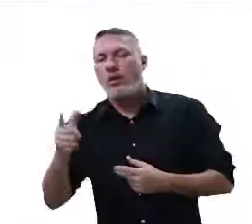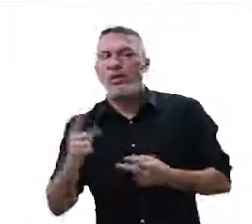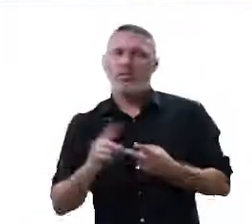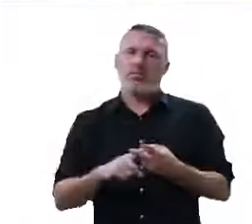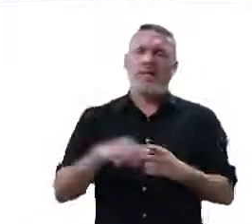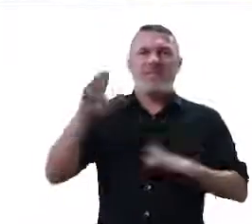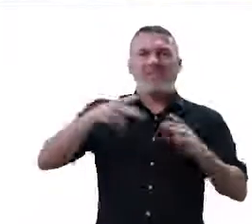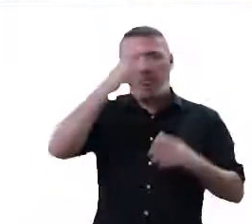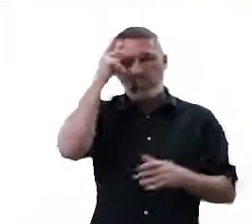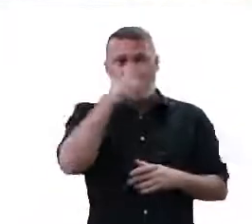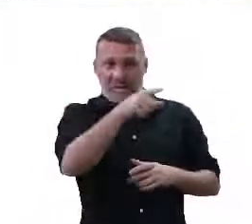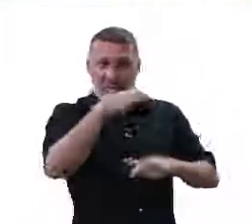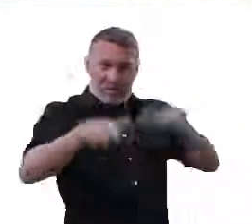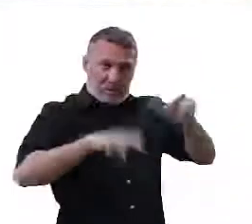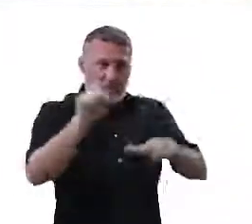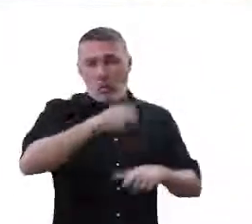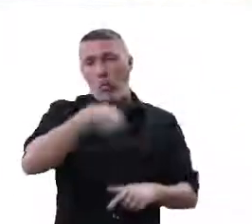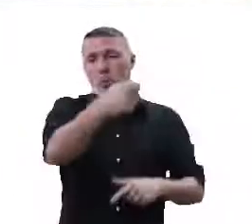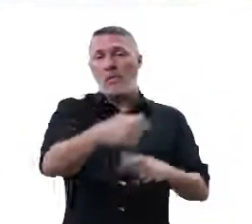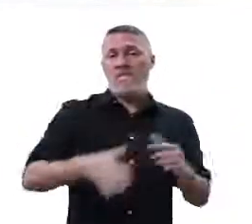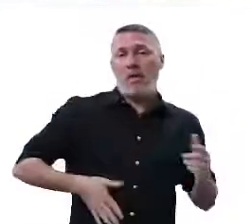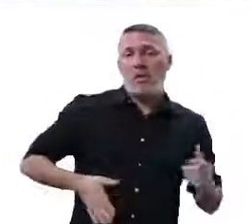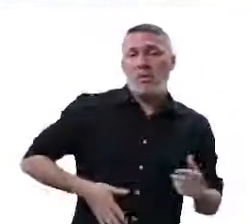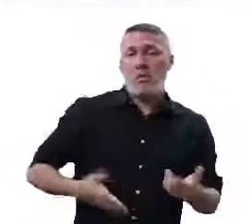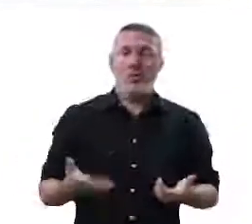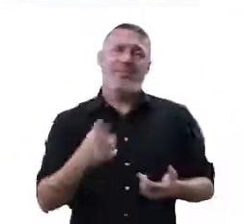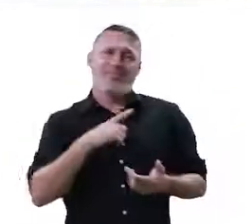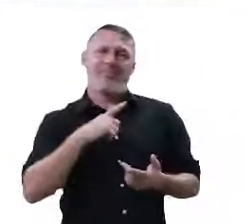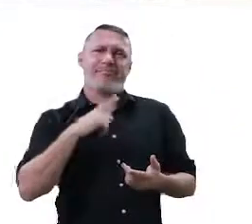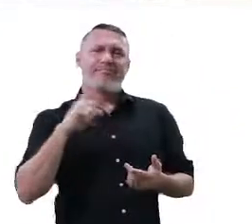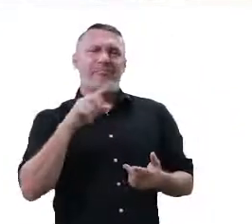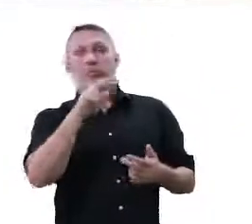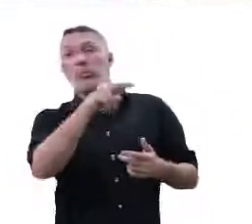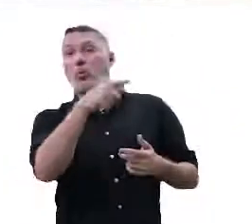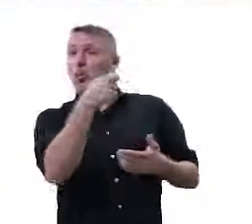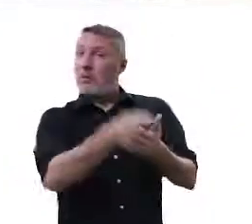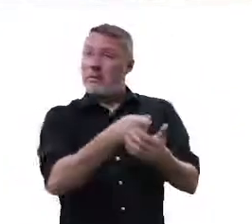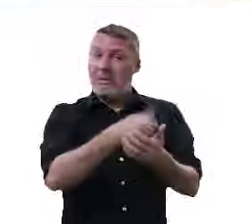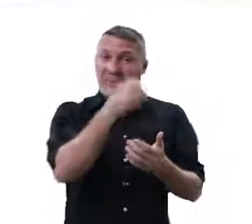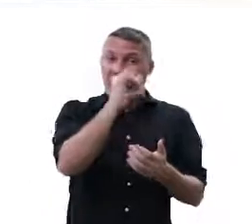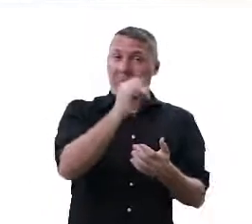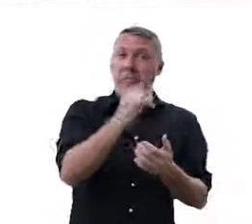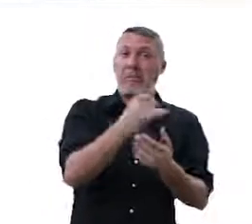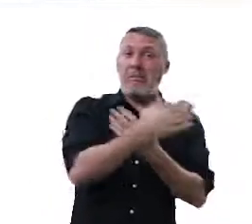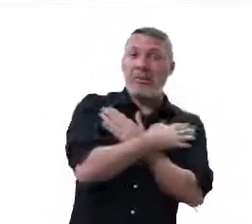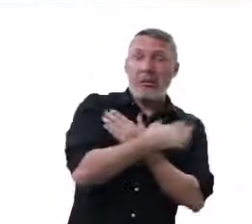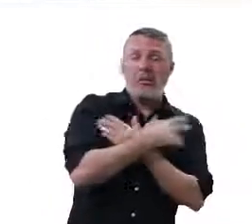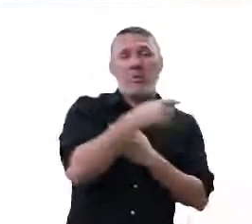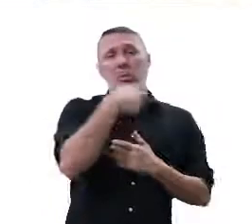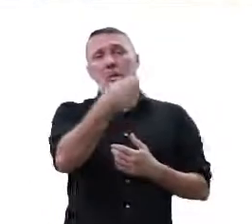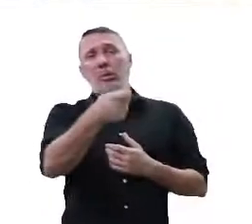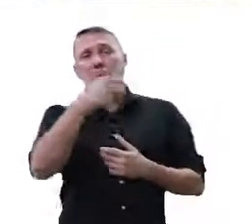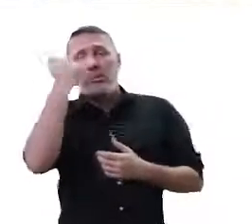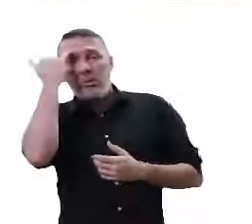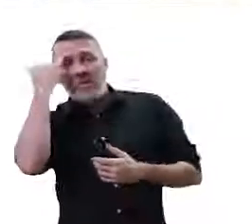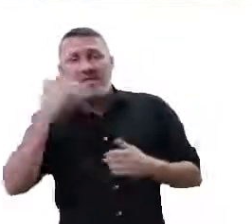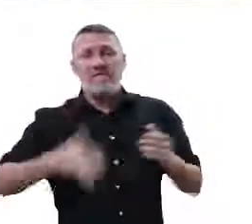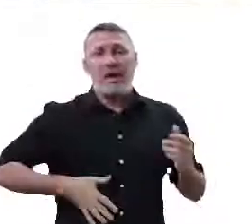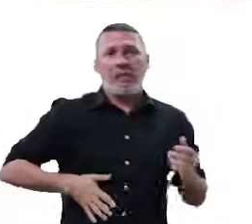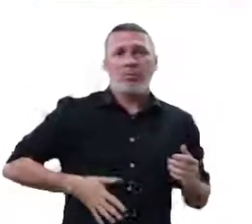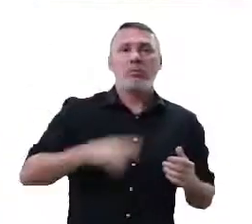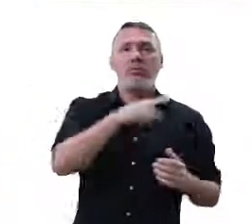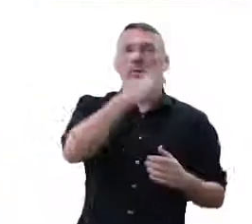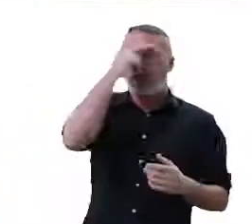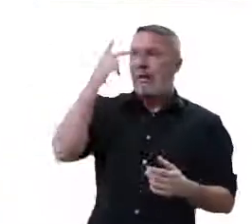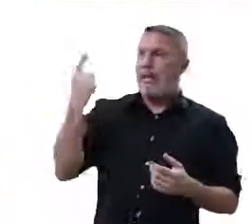questão moral, né? O indivíduo que não trabalha é vagabundo. Então, isso cobra do sujeito a